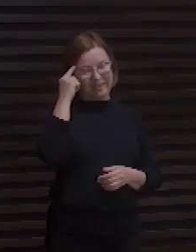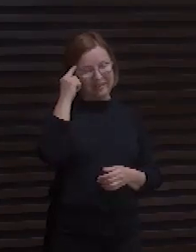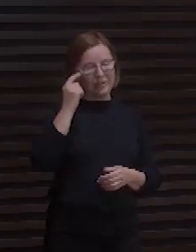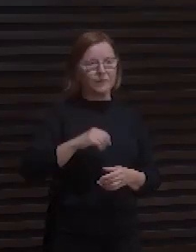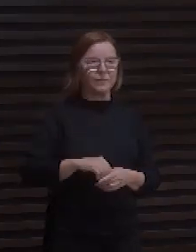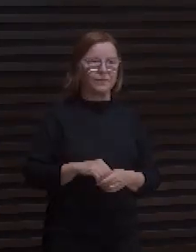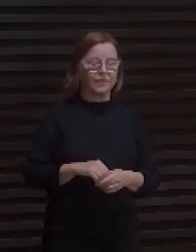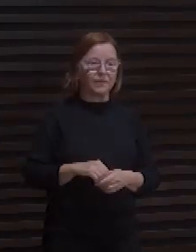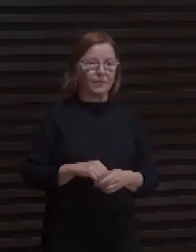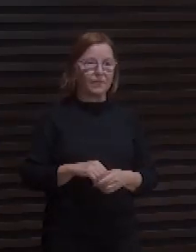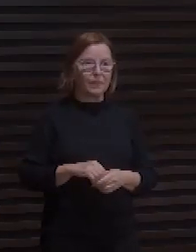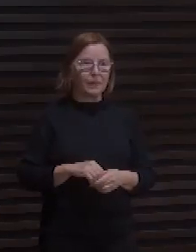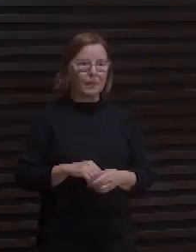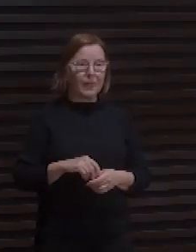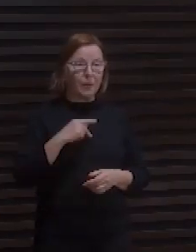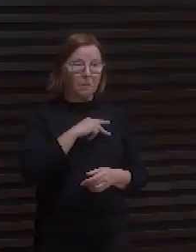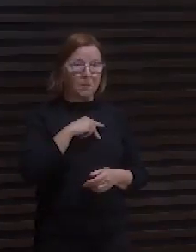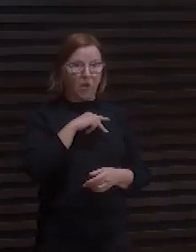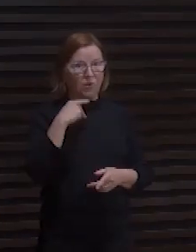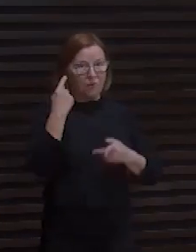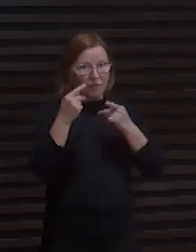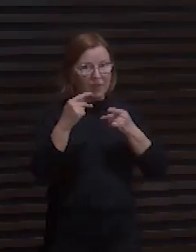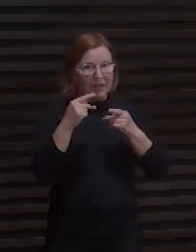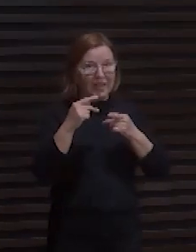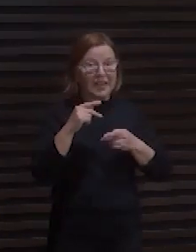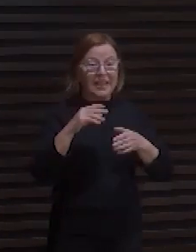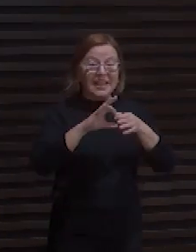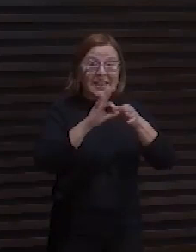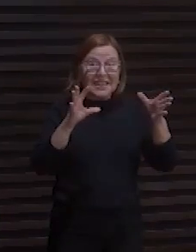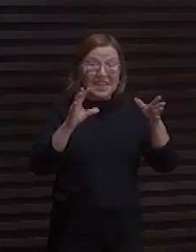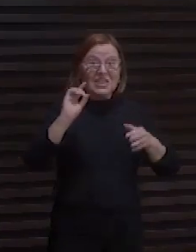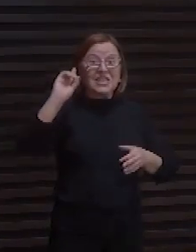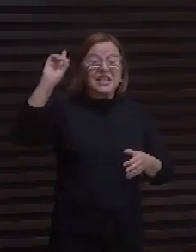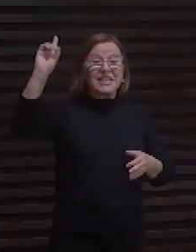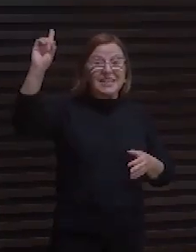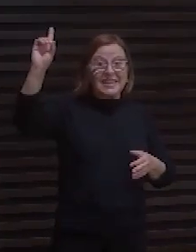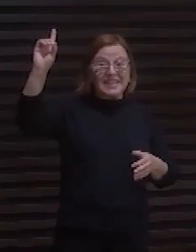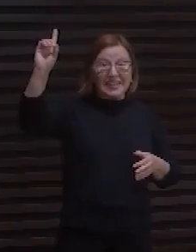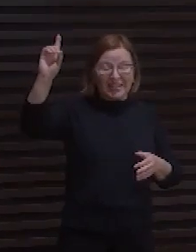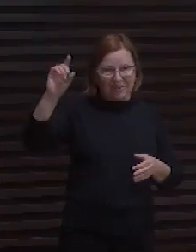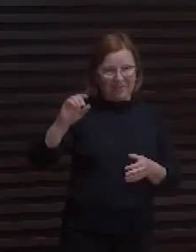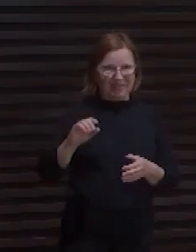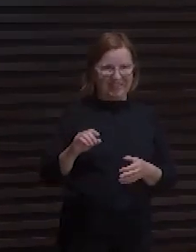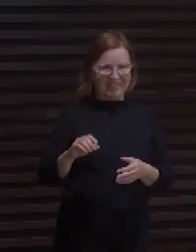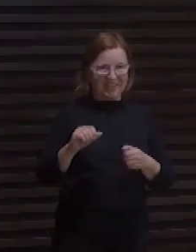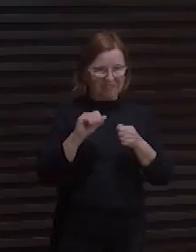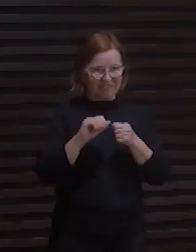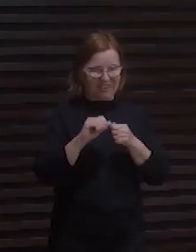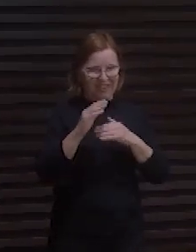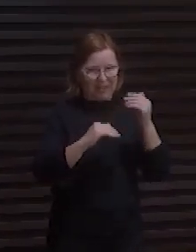verbo deixar, no sentido de permitir. É Deus quem opera tudo em nós, mas é da